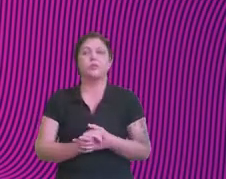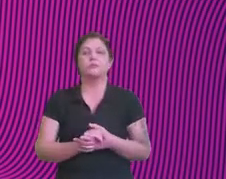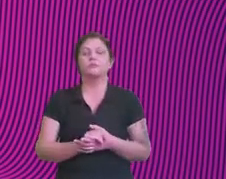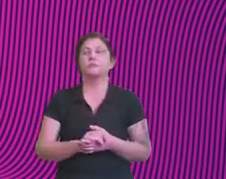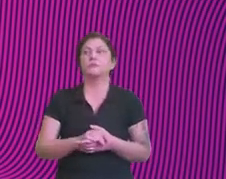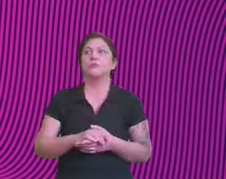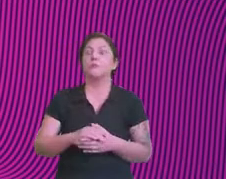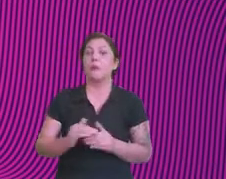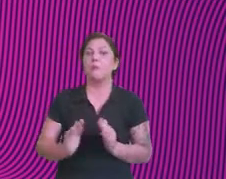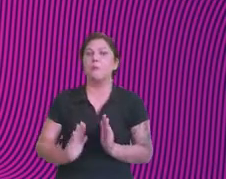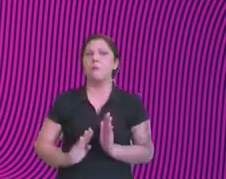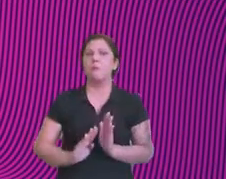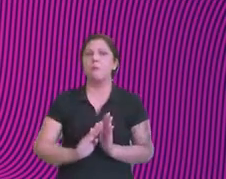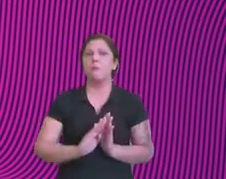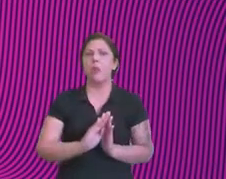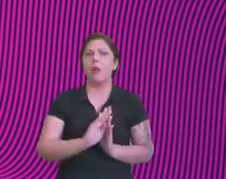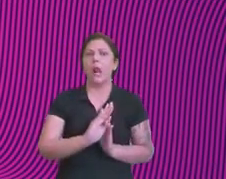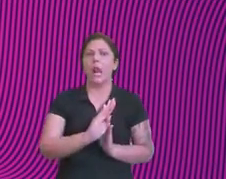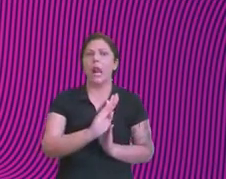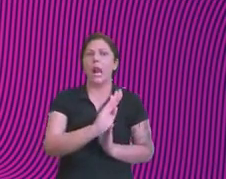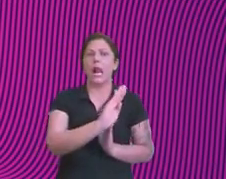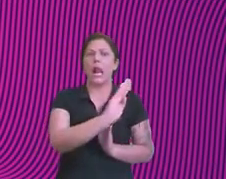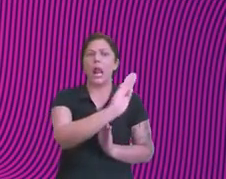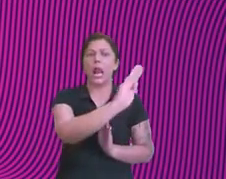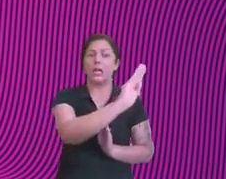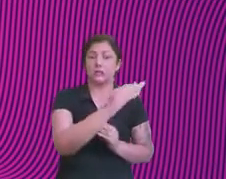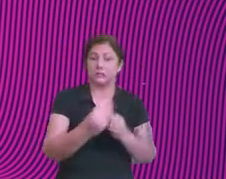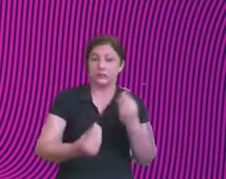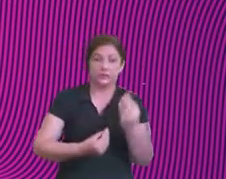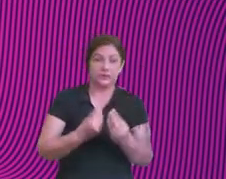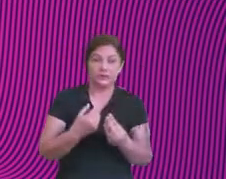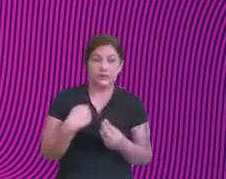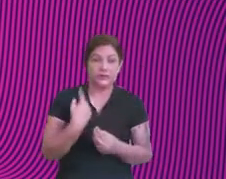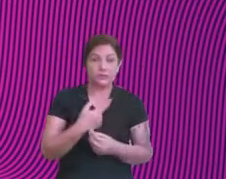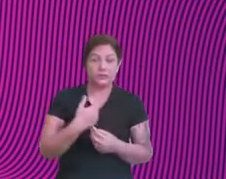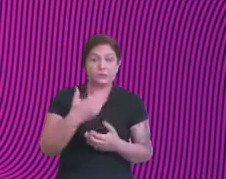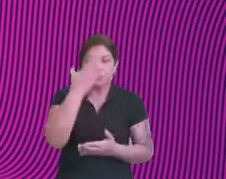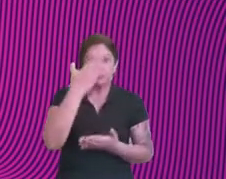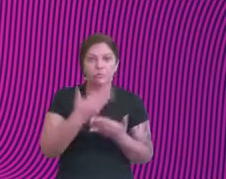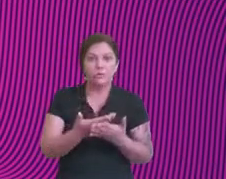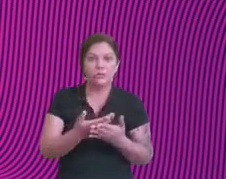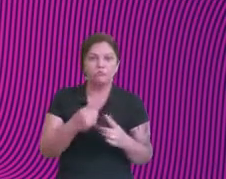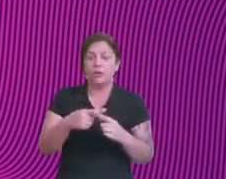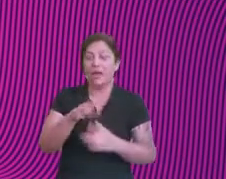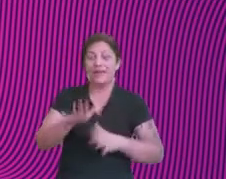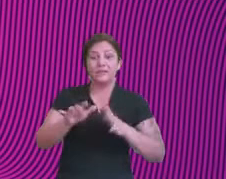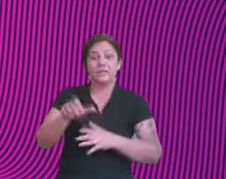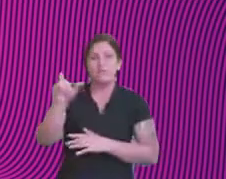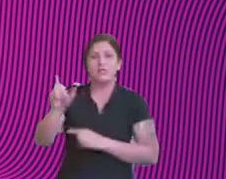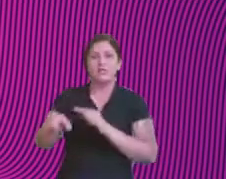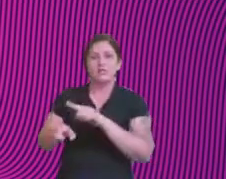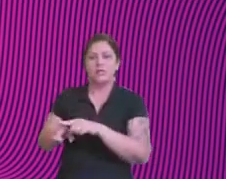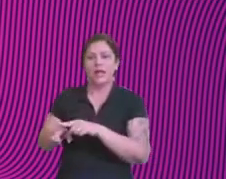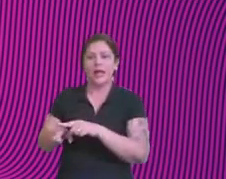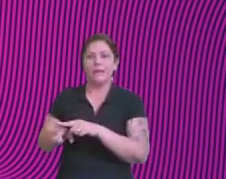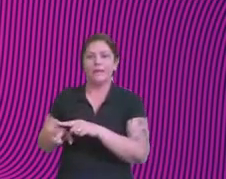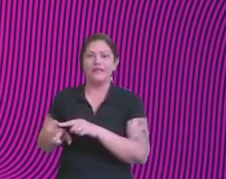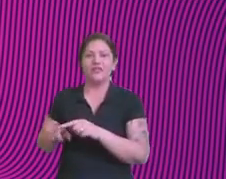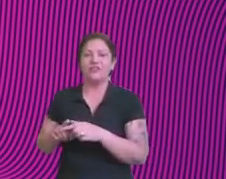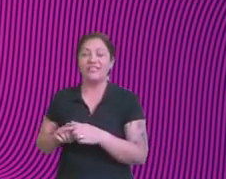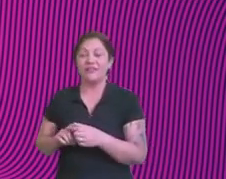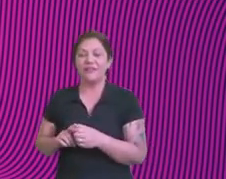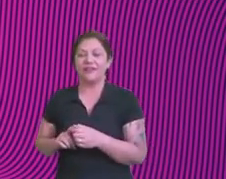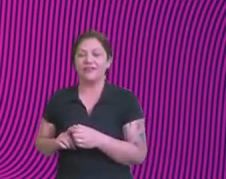progride, às vezes de maneira desproporcional ao restante da doença dela, por ser um santuário ao quimioterápico.